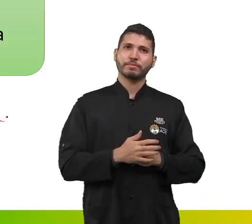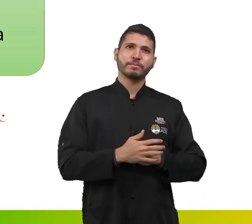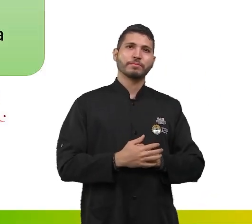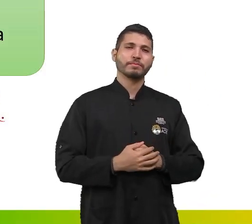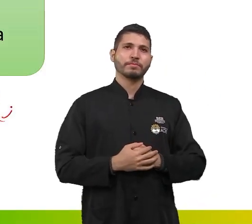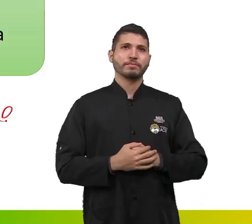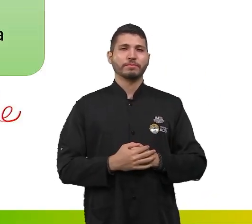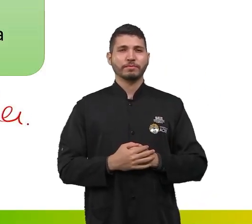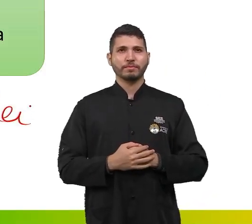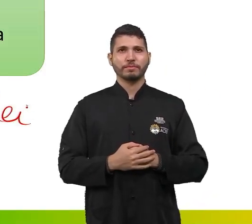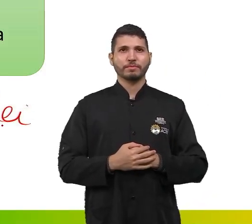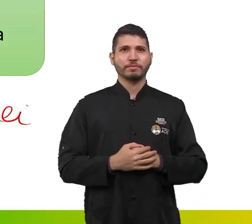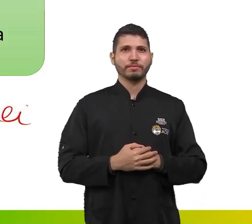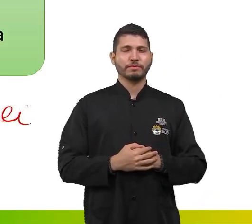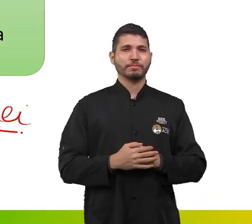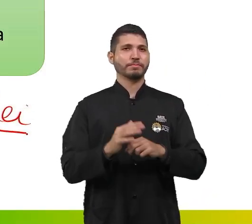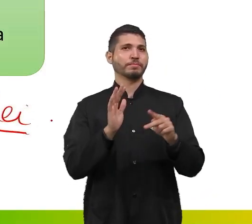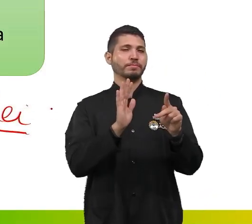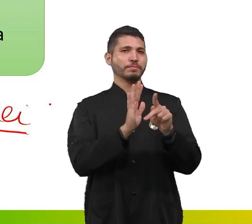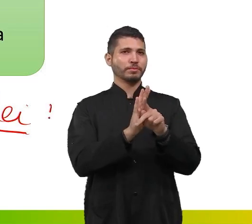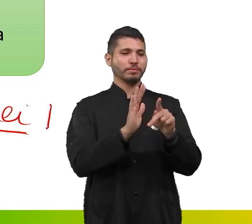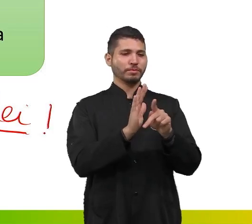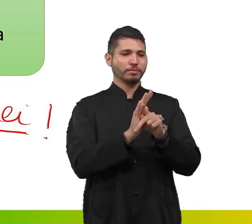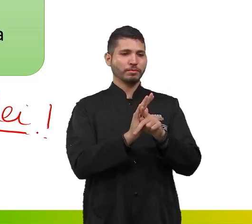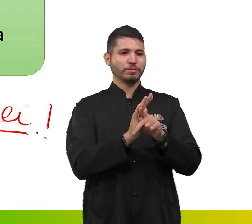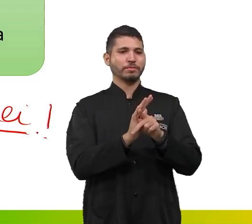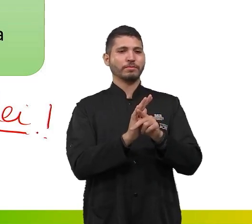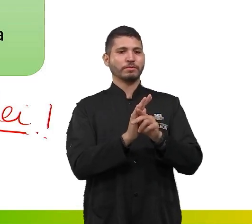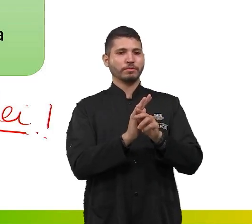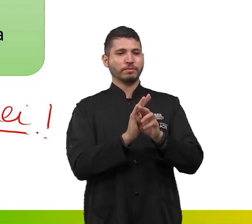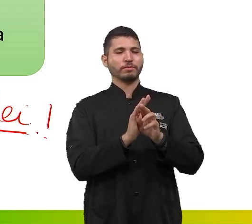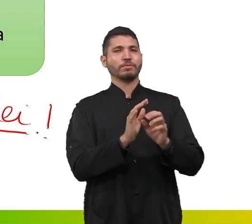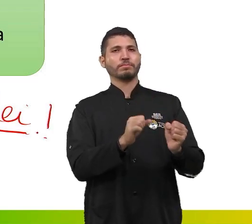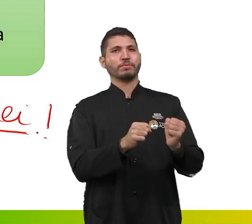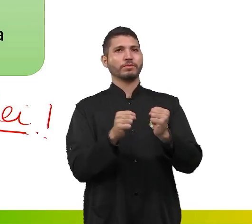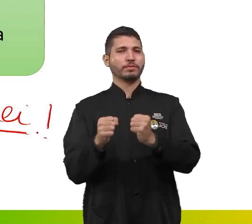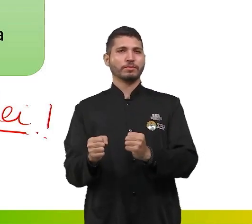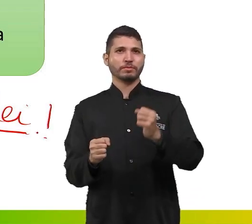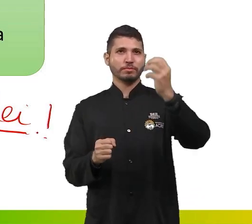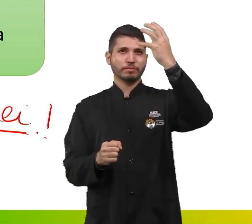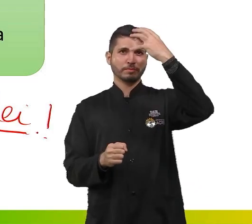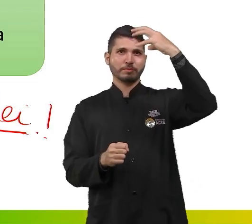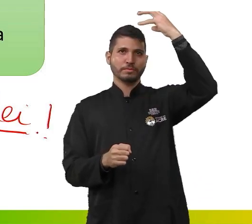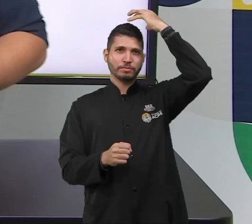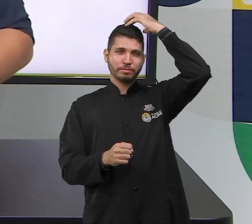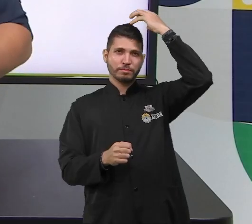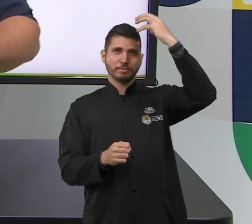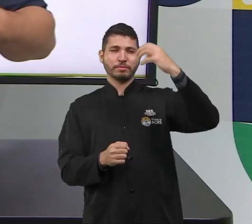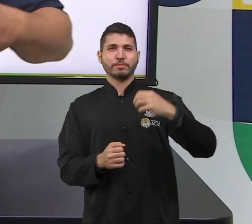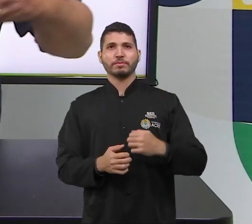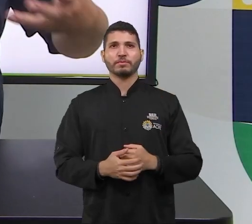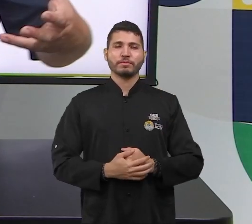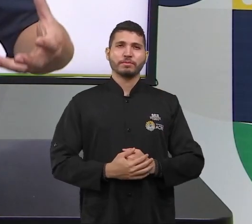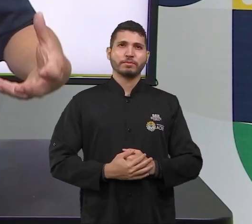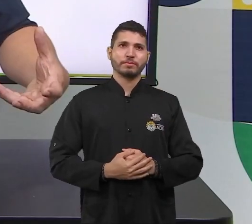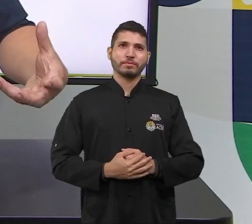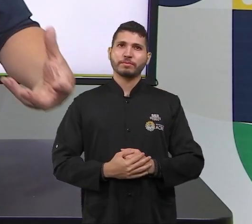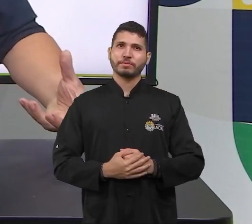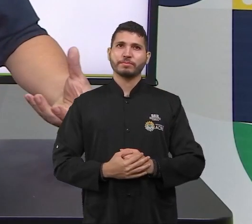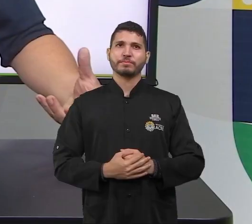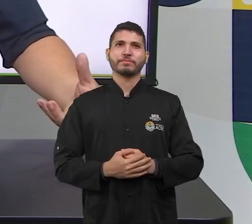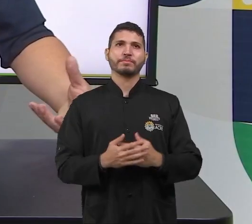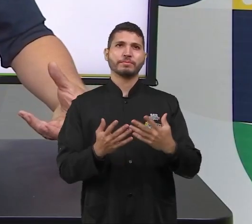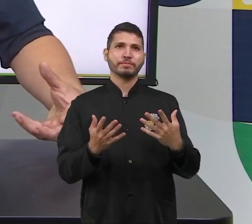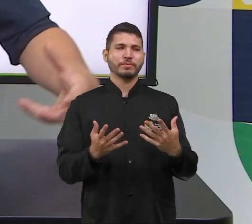nas mãos do rei. Tudo bem? Mas, professor, não faziam muitos séculos que já